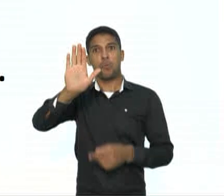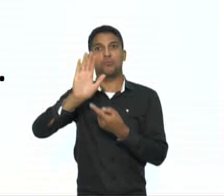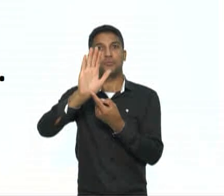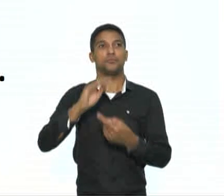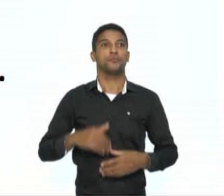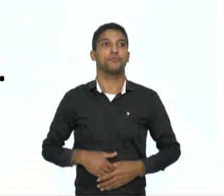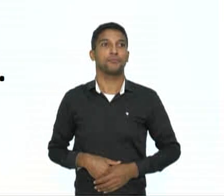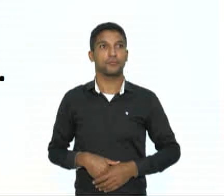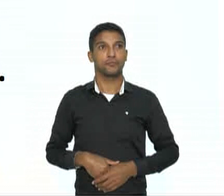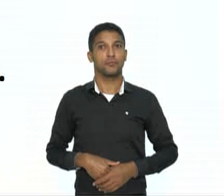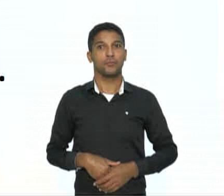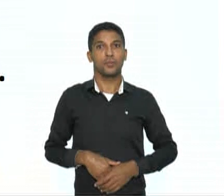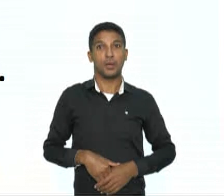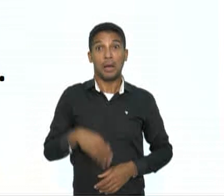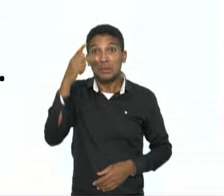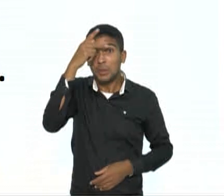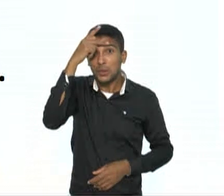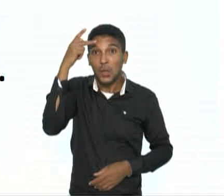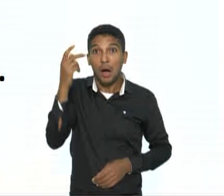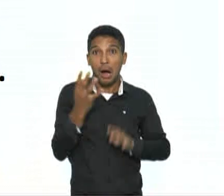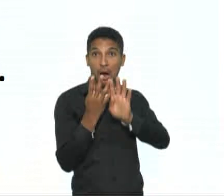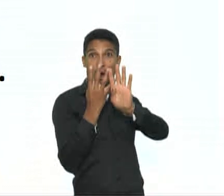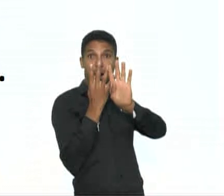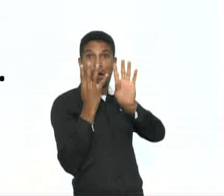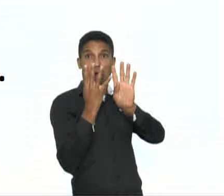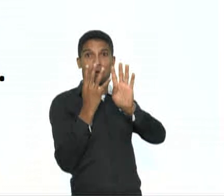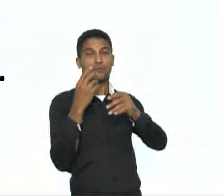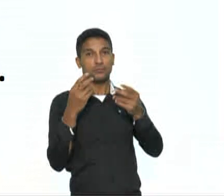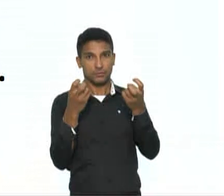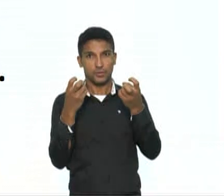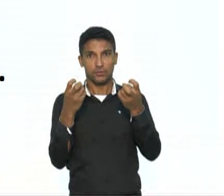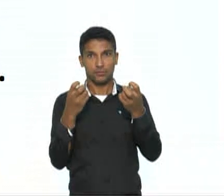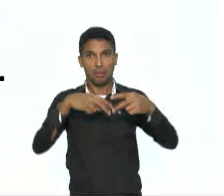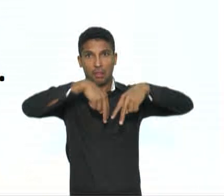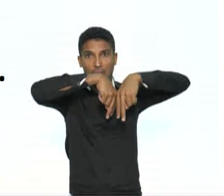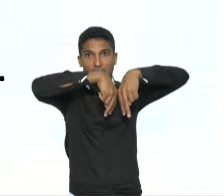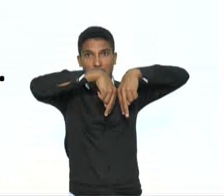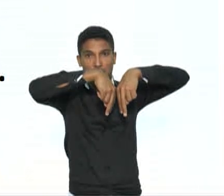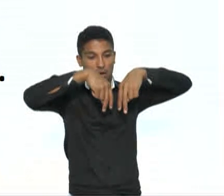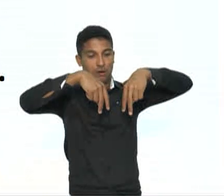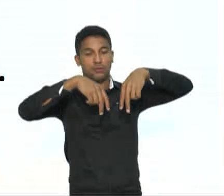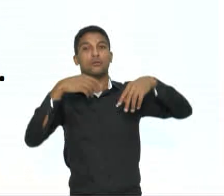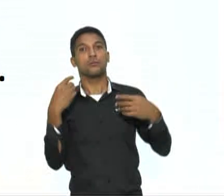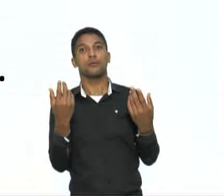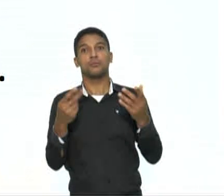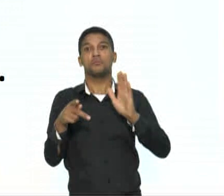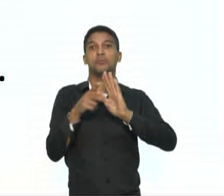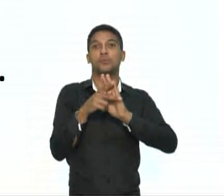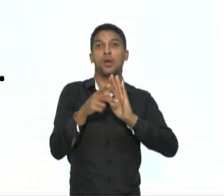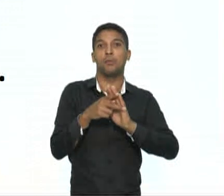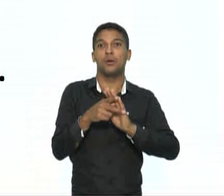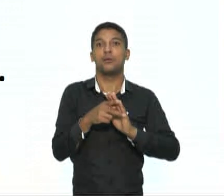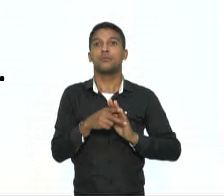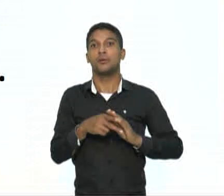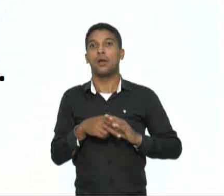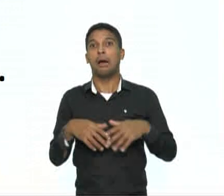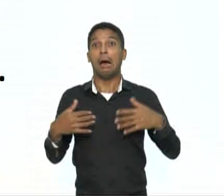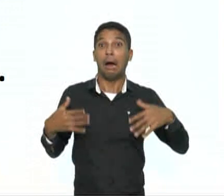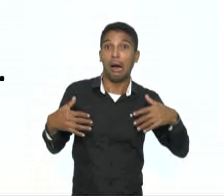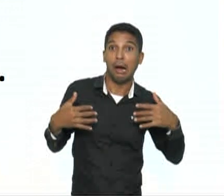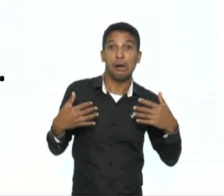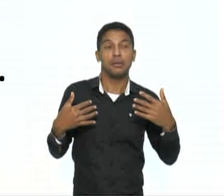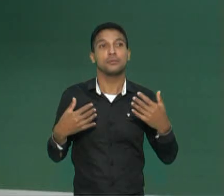Tinha um caráter moral, de expressar que a arte impressionava os seus observadores ao trazer a característica de fragilidade moral e pecado.